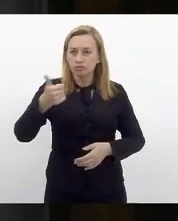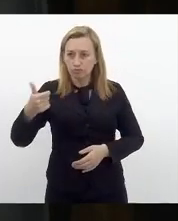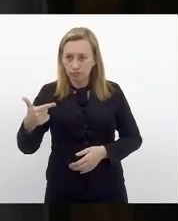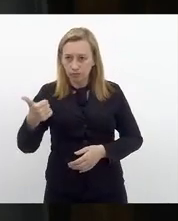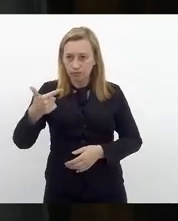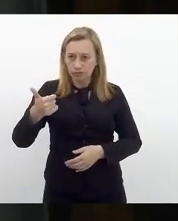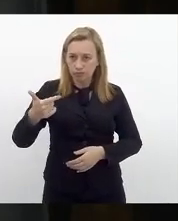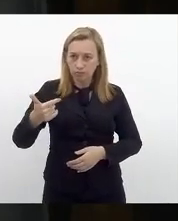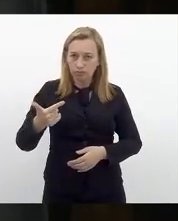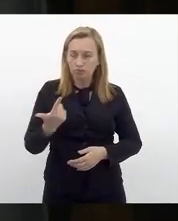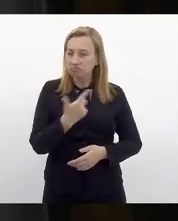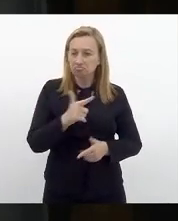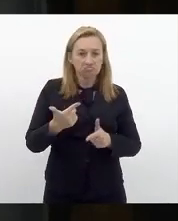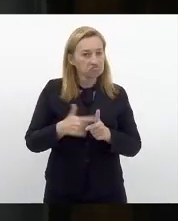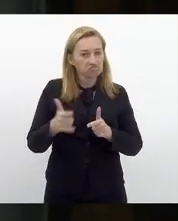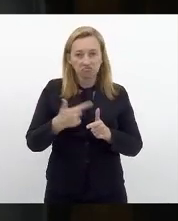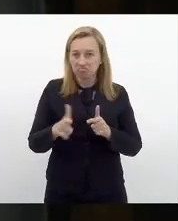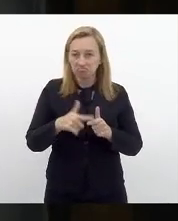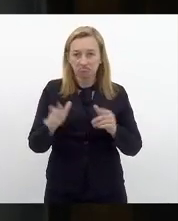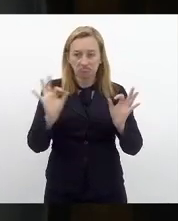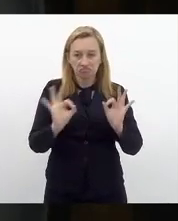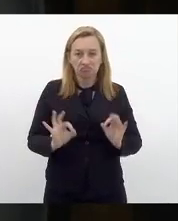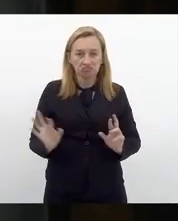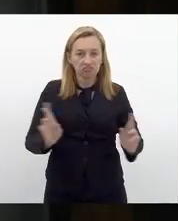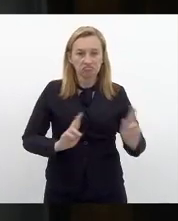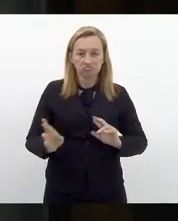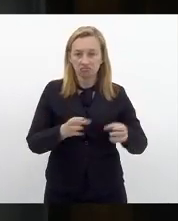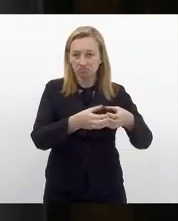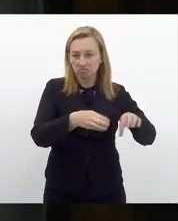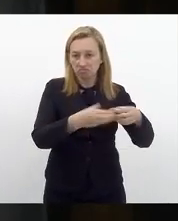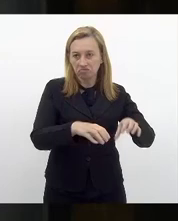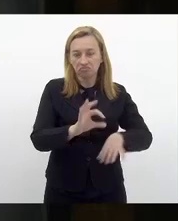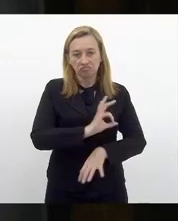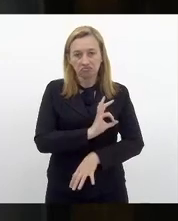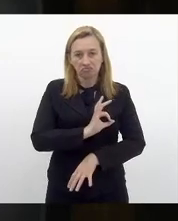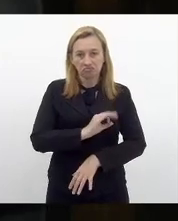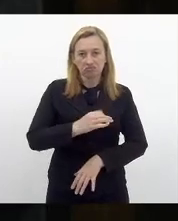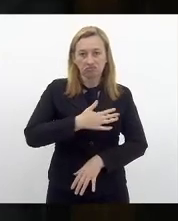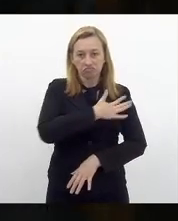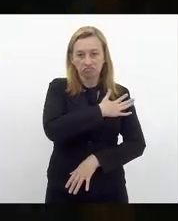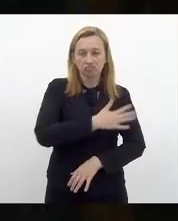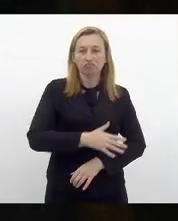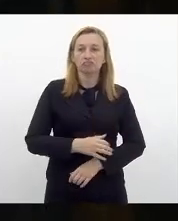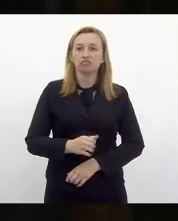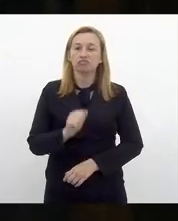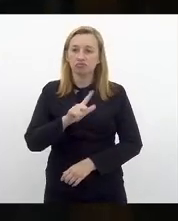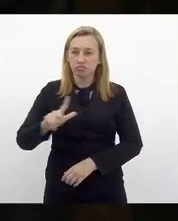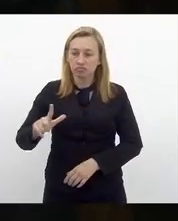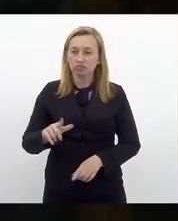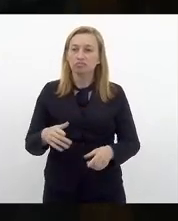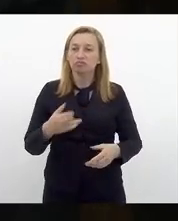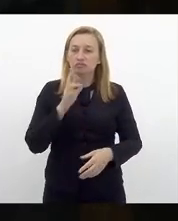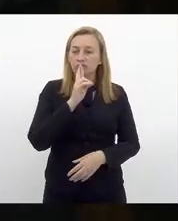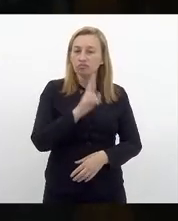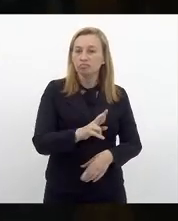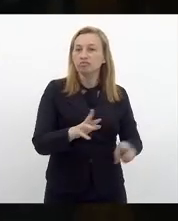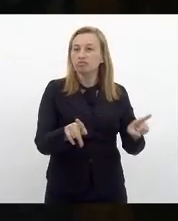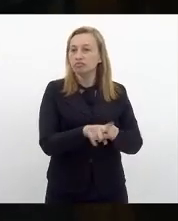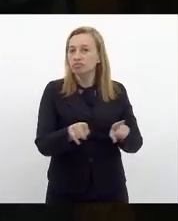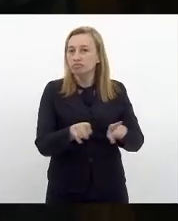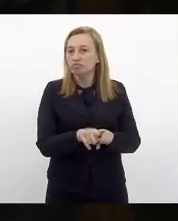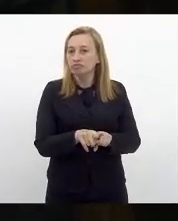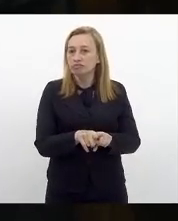Enfim então não há nenhum problema com relação ao concurso da Polícia Civil E aí aproveitando para responder